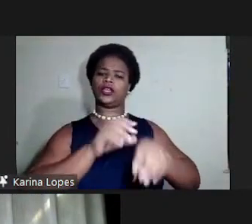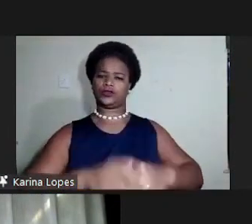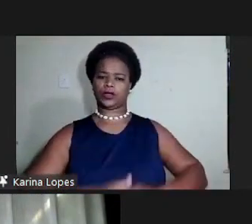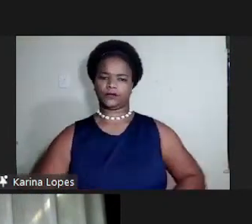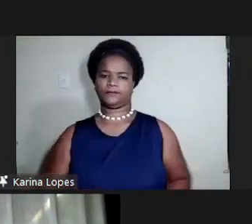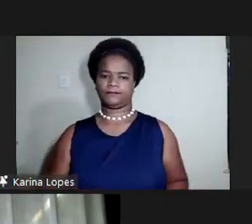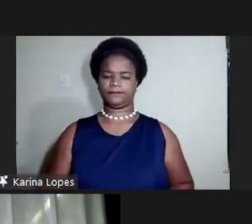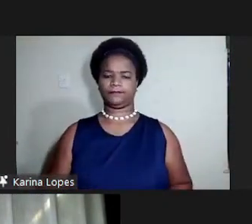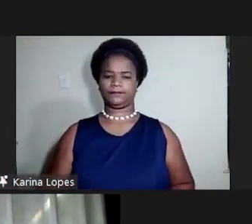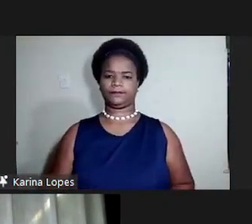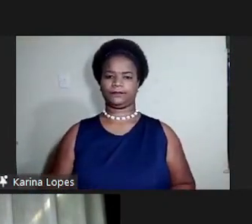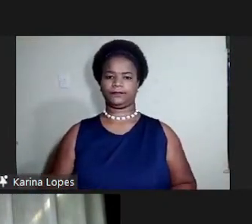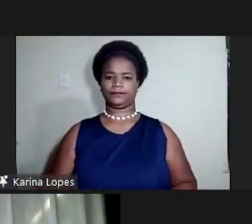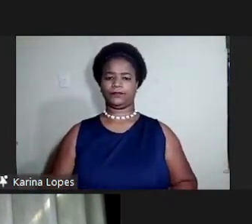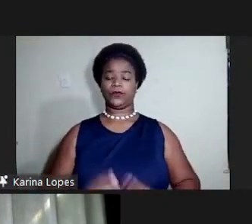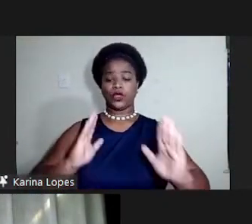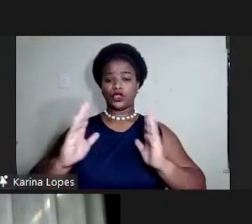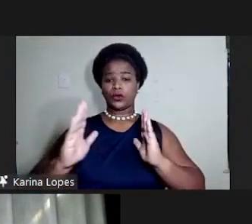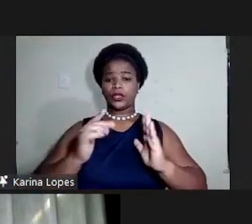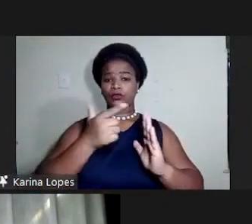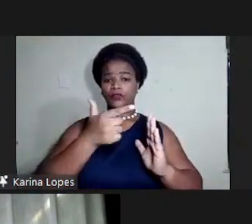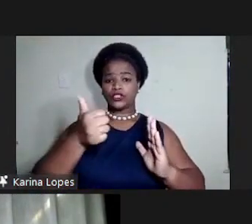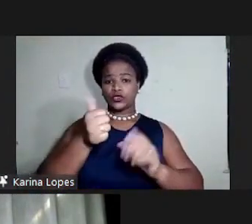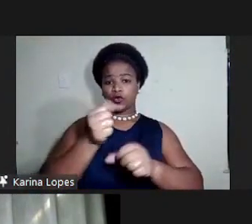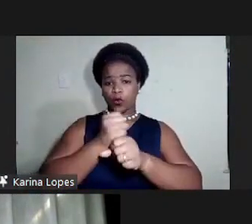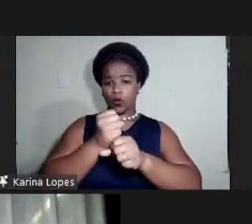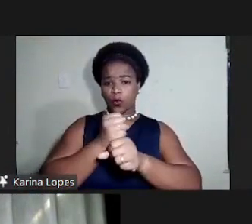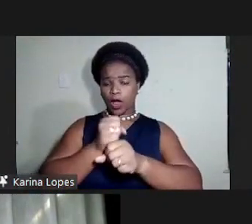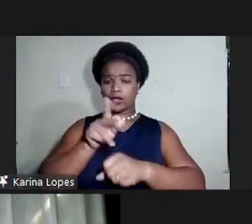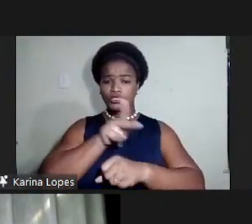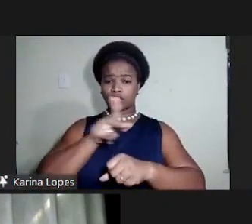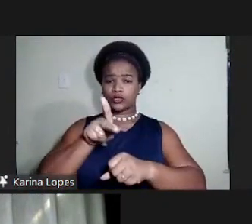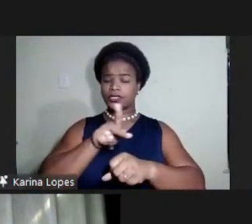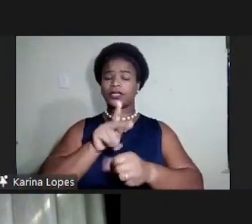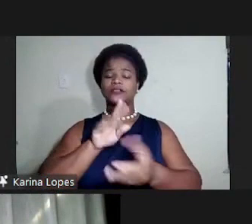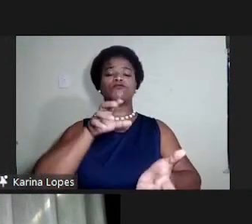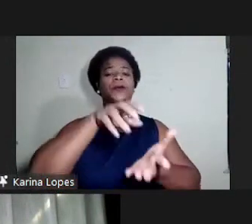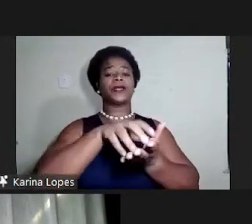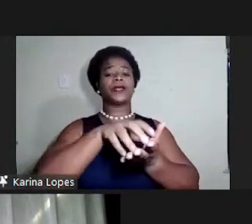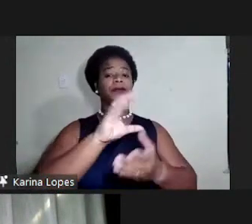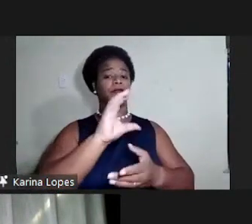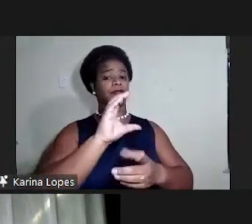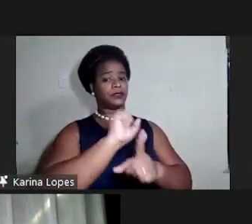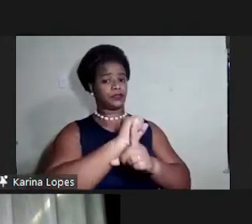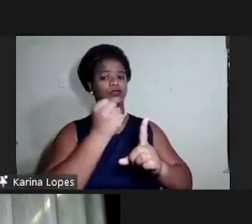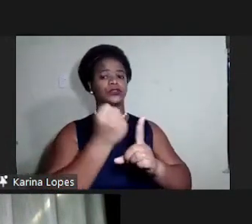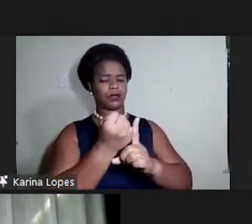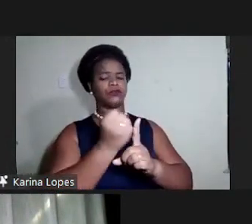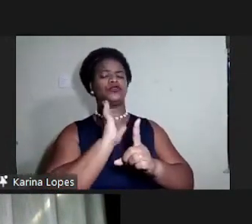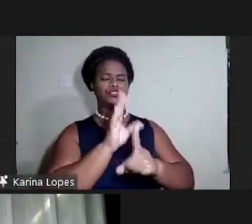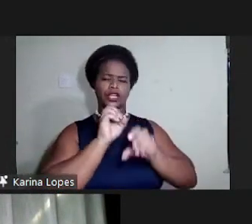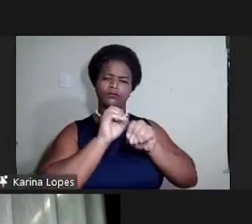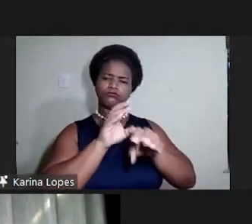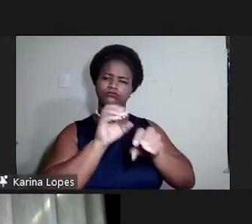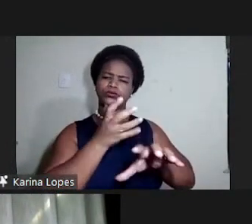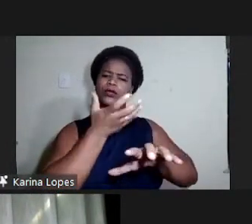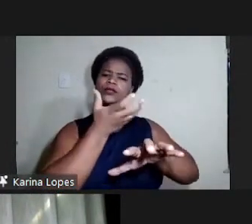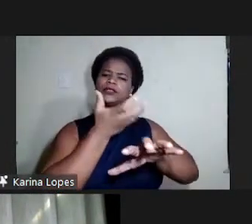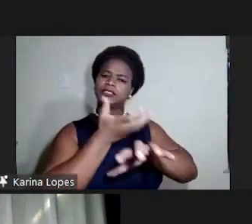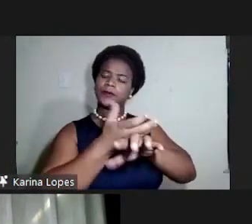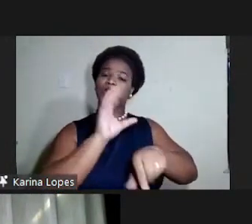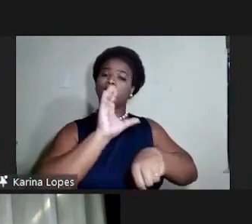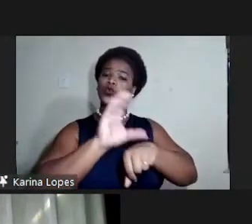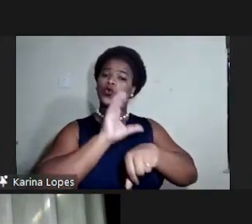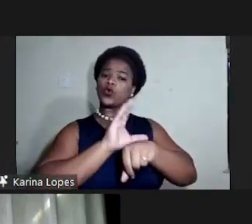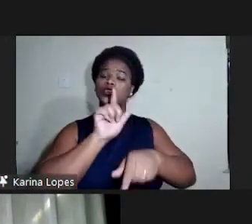Durante os 21 anos de docência no Departamento de Ciências Sociais, ministrou disciplinas para o curso de graduação em